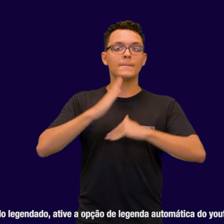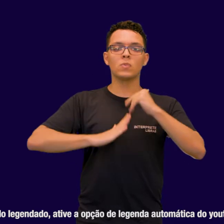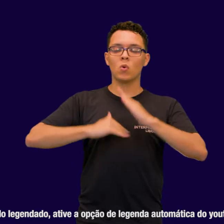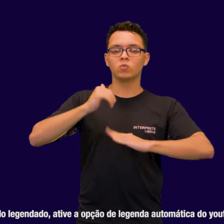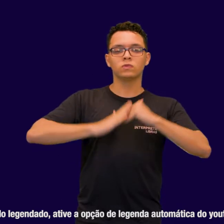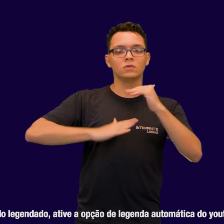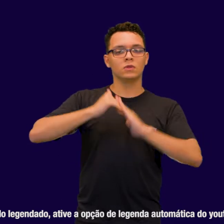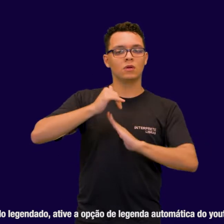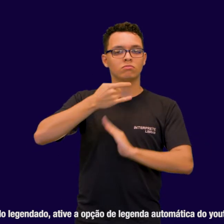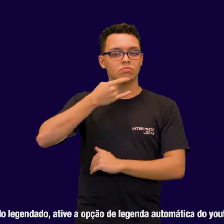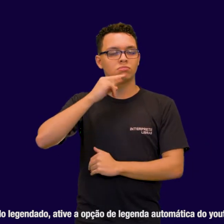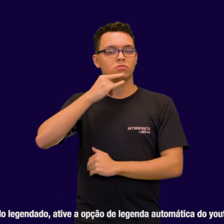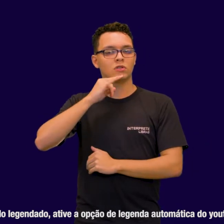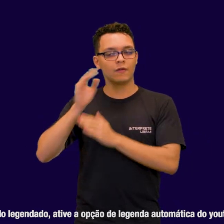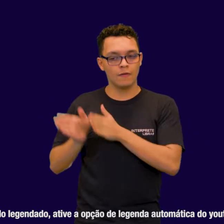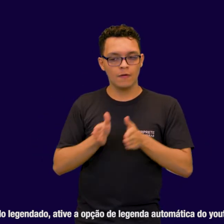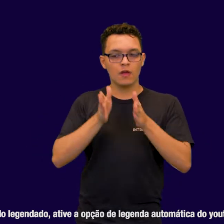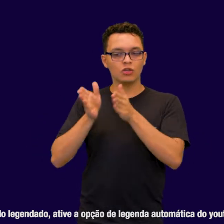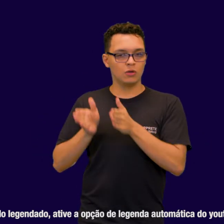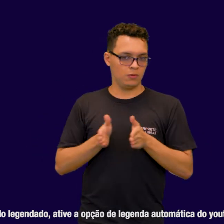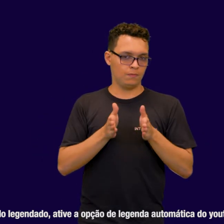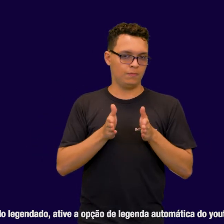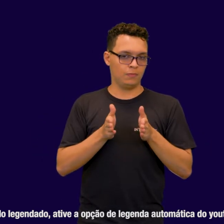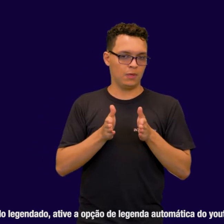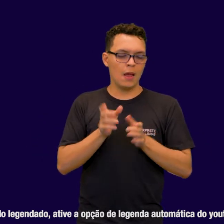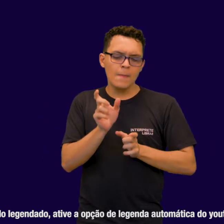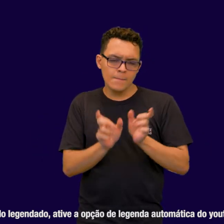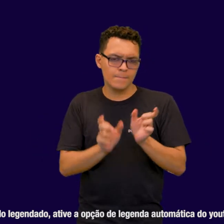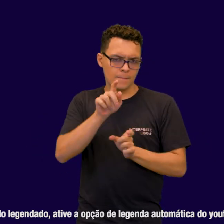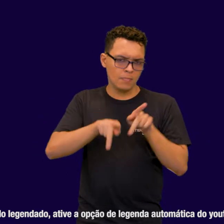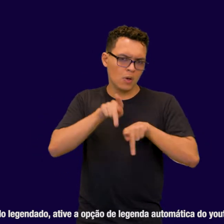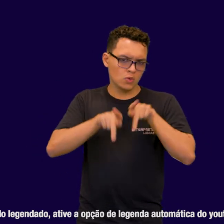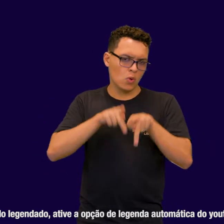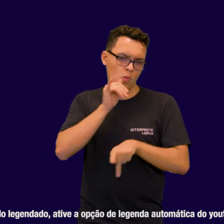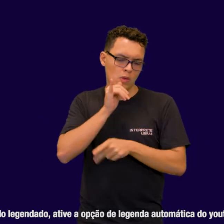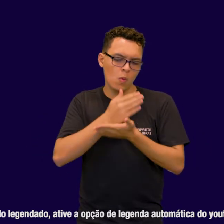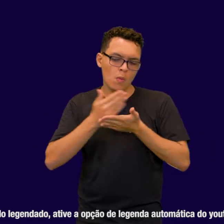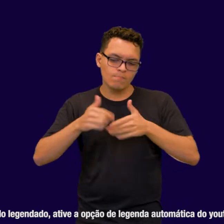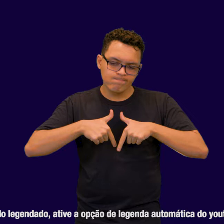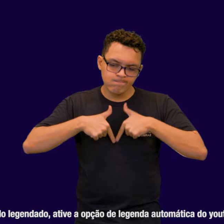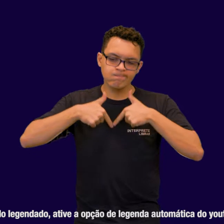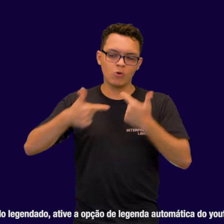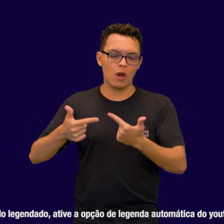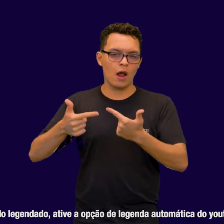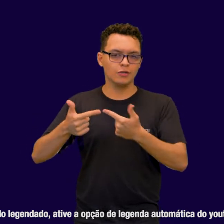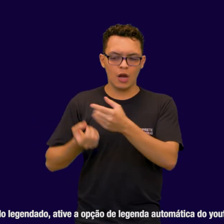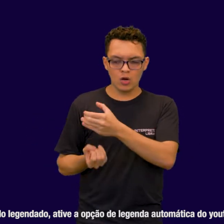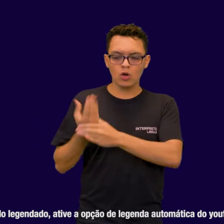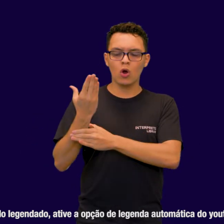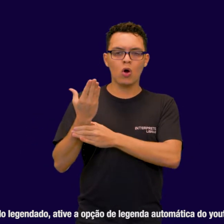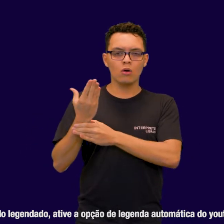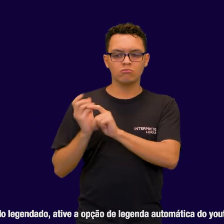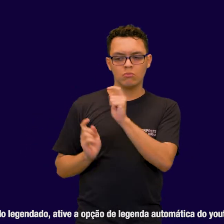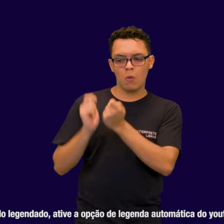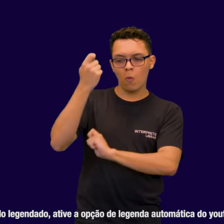da cerveja, né? Muitos desses saíram do hobby de fazer cerveja em casa e tomaram coragem de abrir um